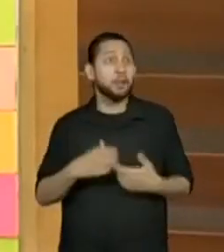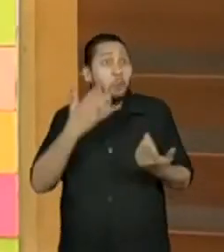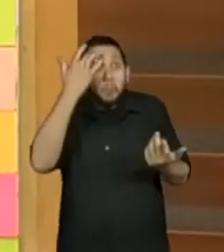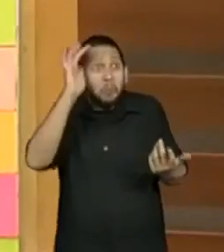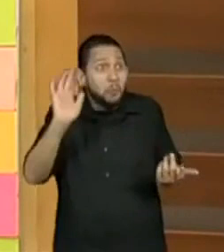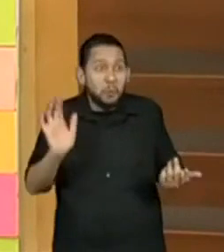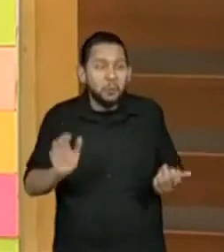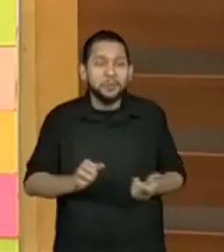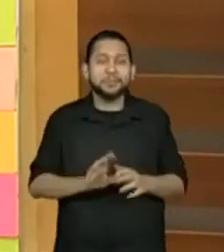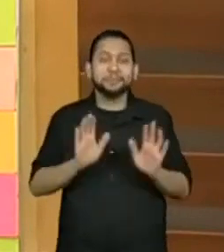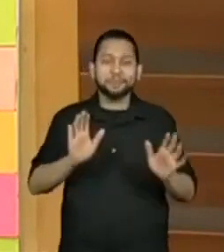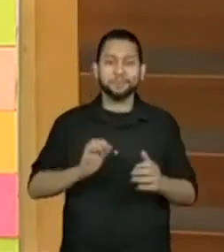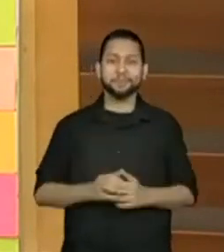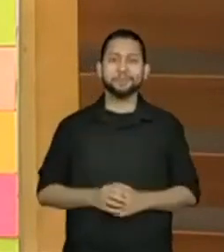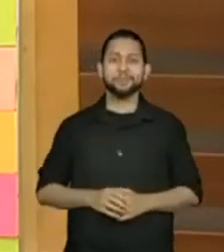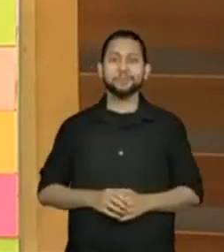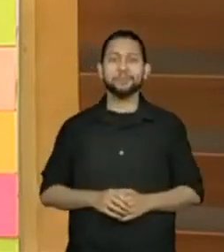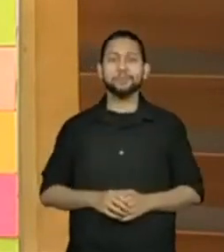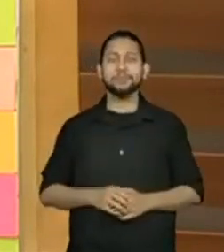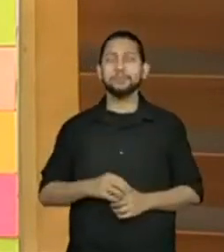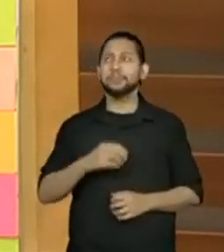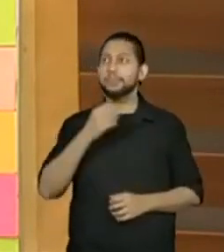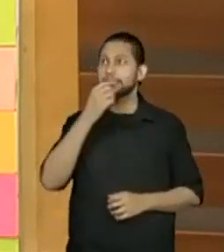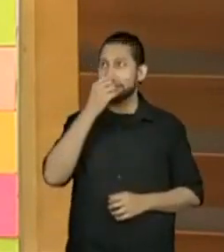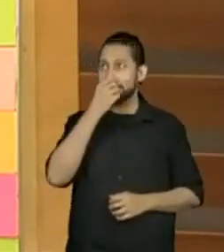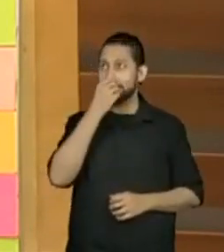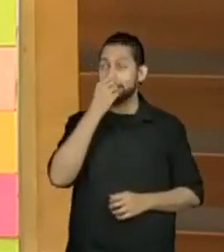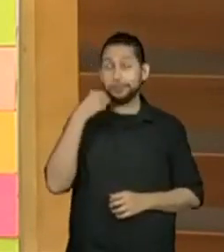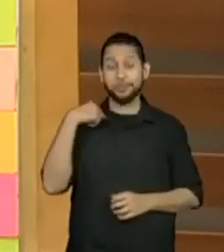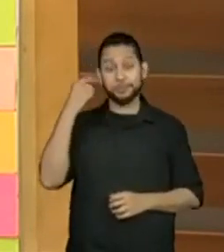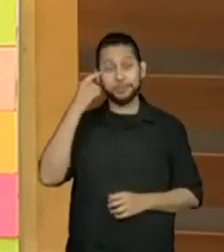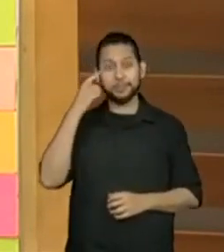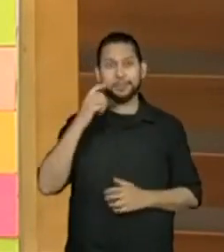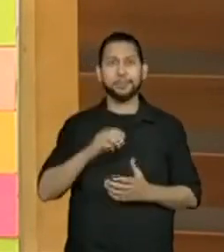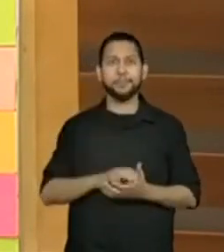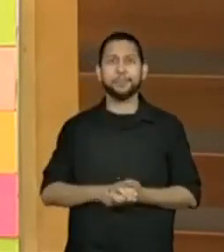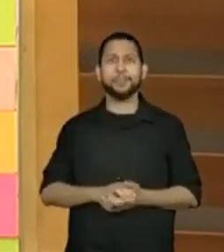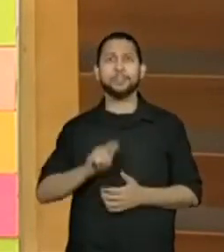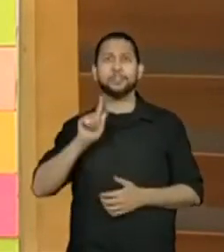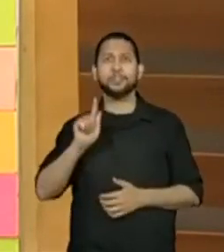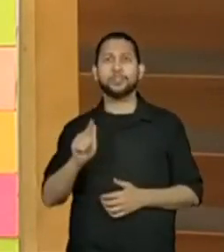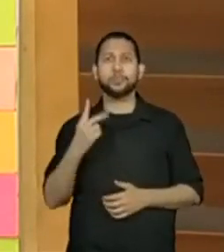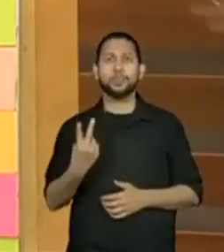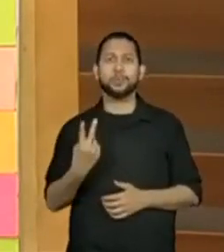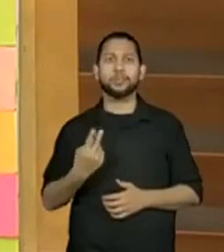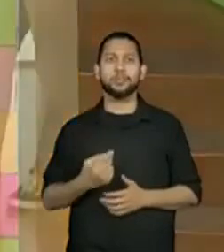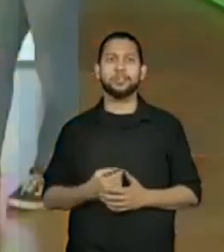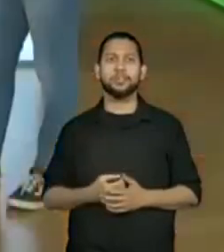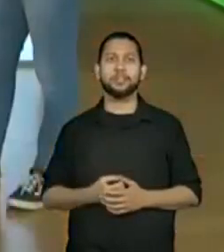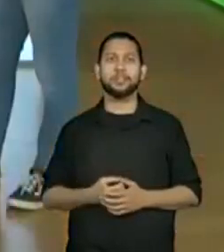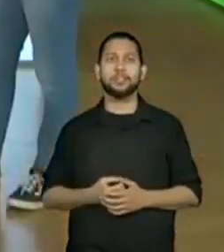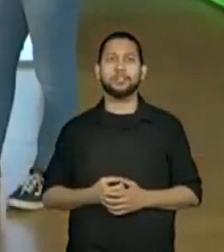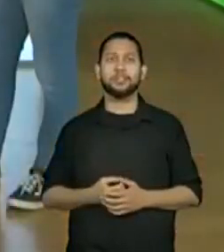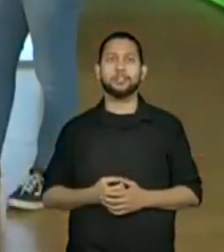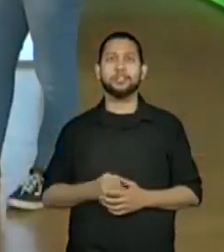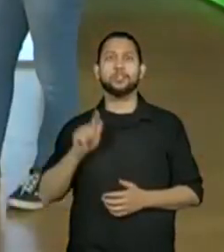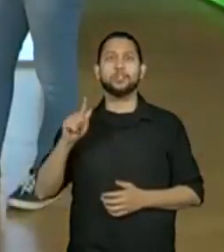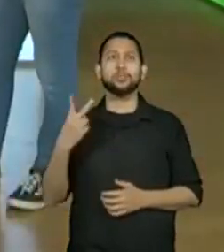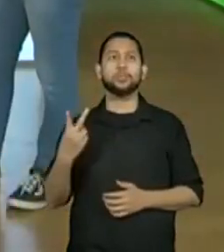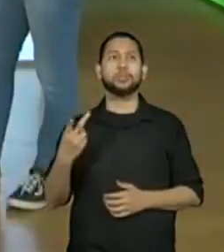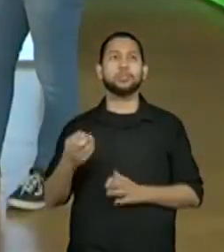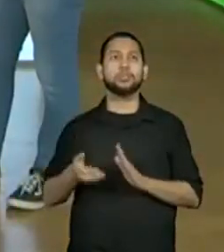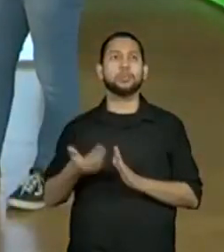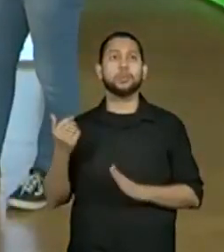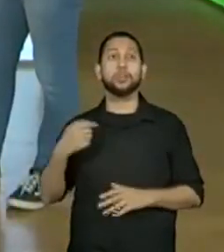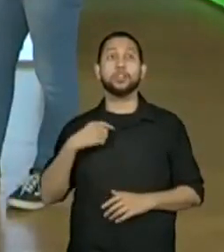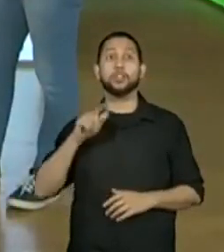Eu quero... Eu tô tensa, sério. Pega o G2. Não... Mas já abriu o G2. Ah, é? Eu